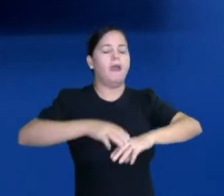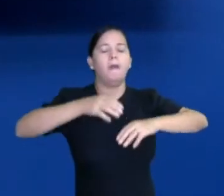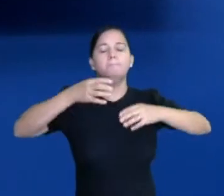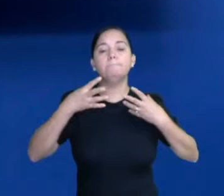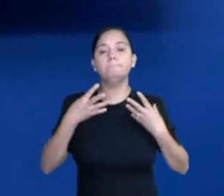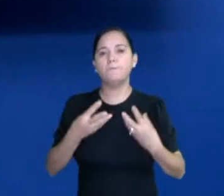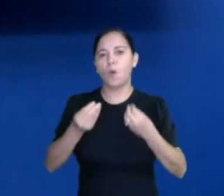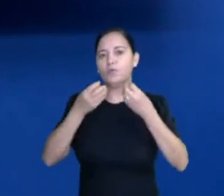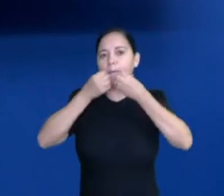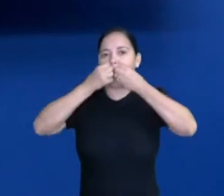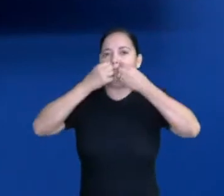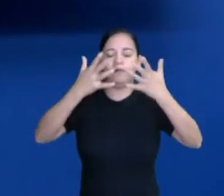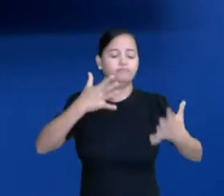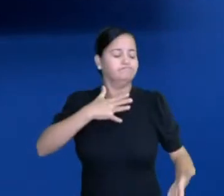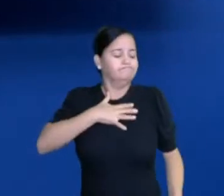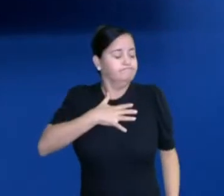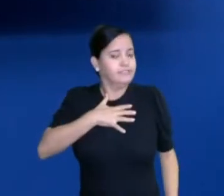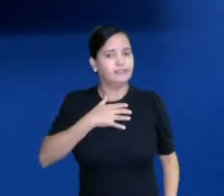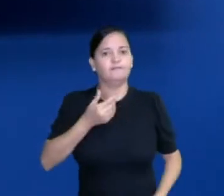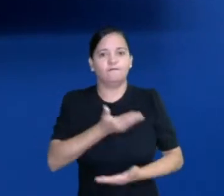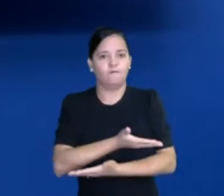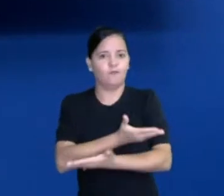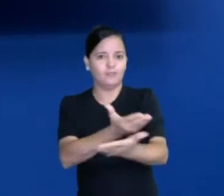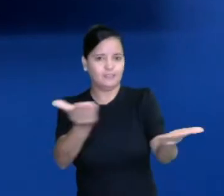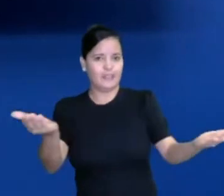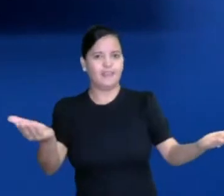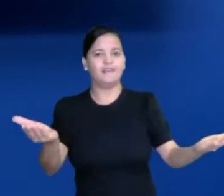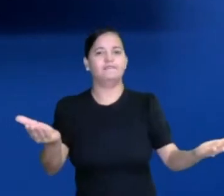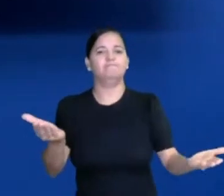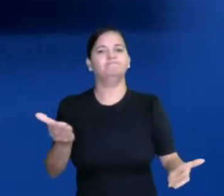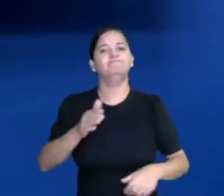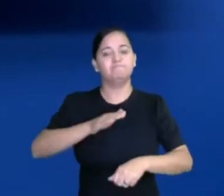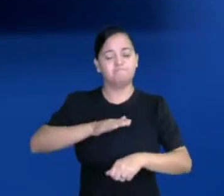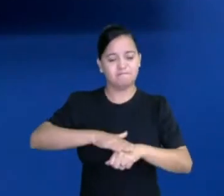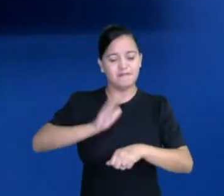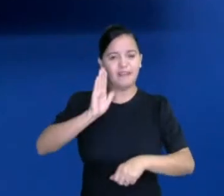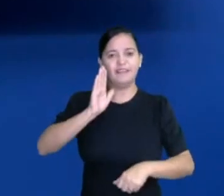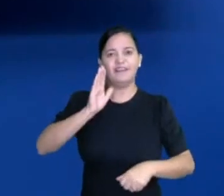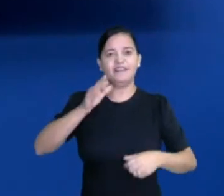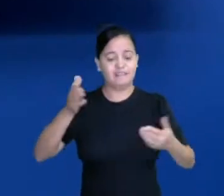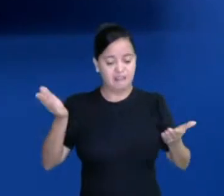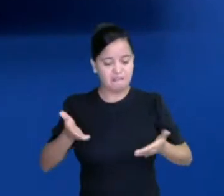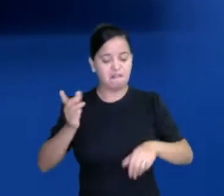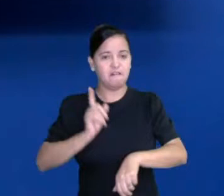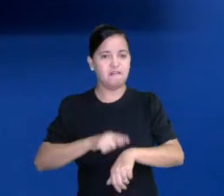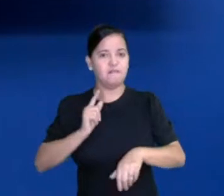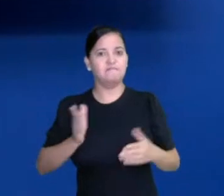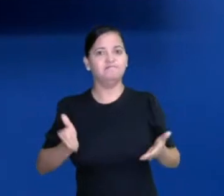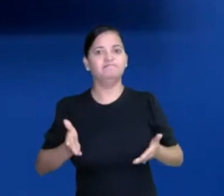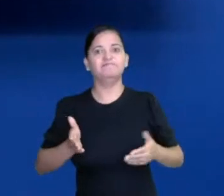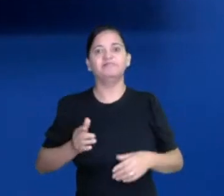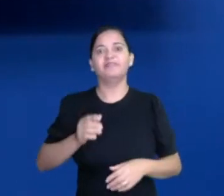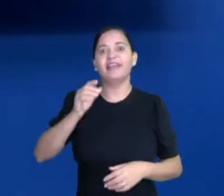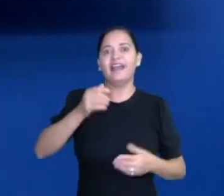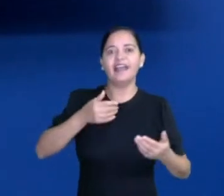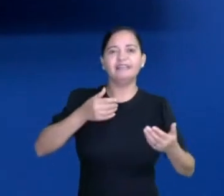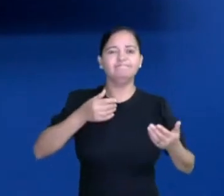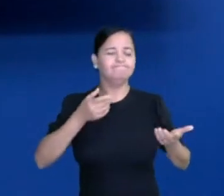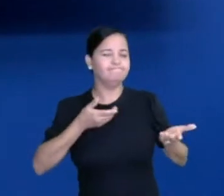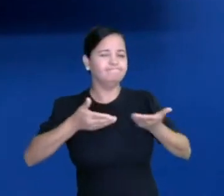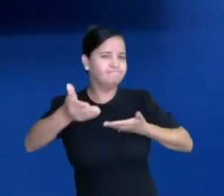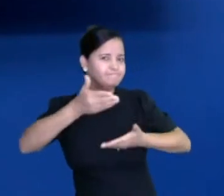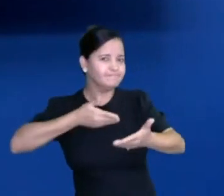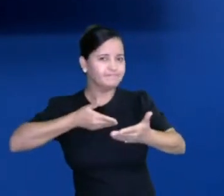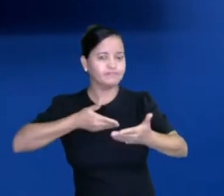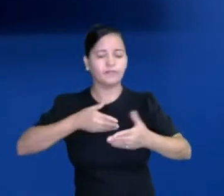bom, muito gratificante receber aqui vocês para mais esse momento em que a gente vai estar aqui trocando ideias. Então, eu